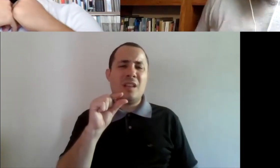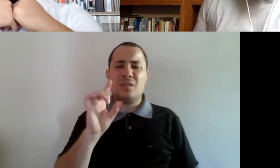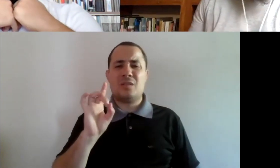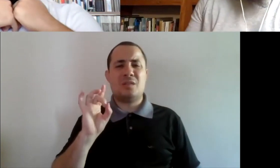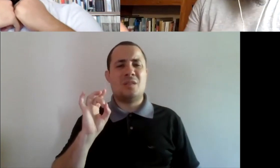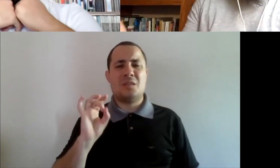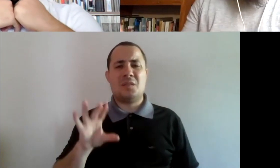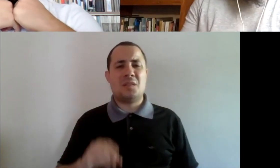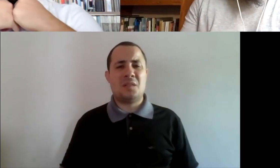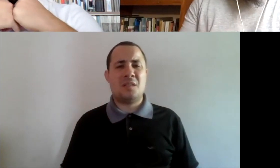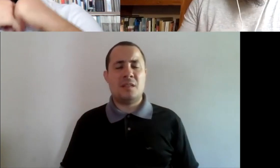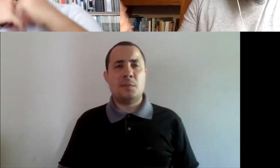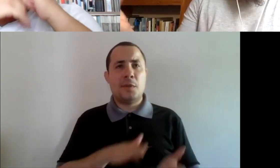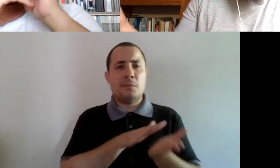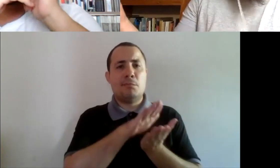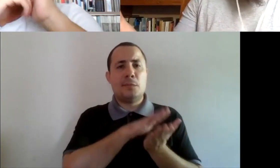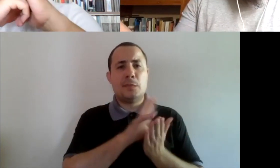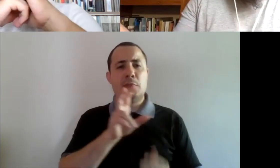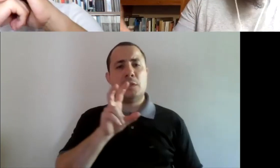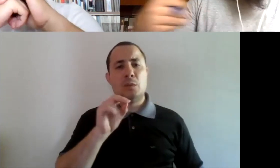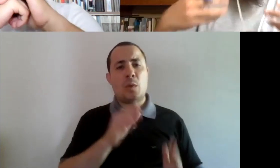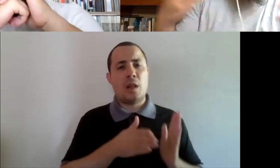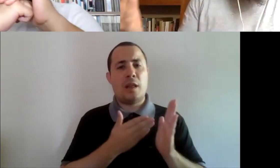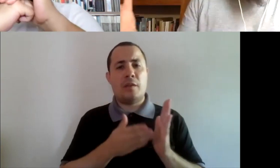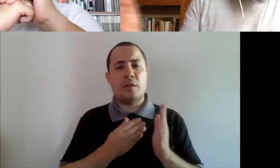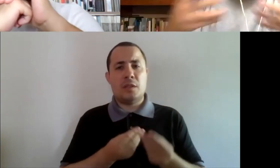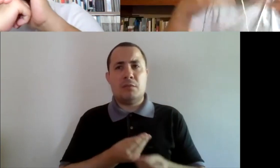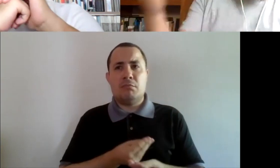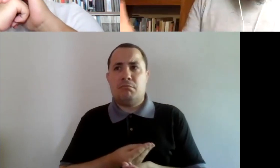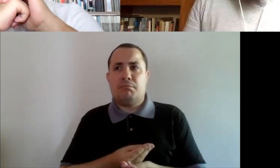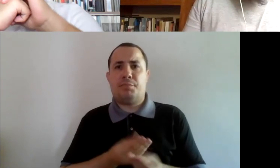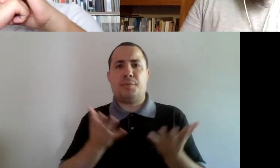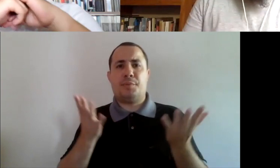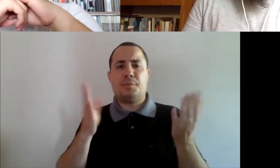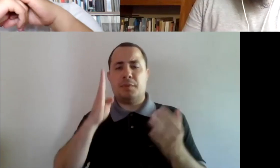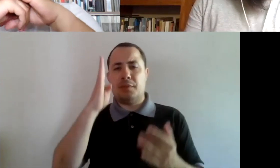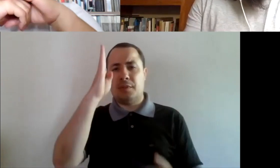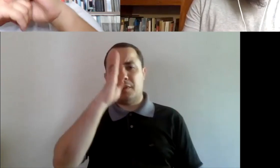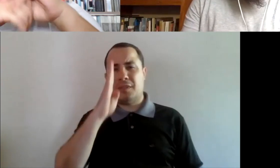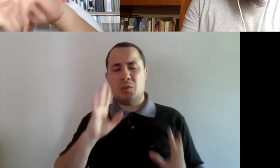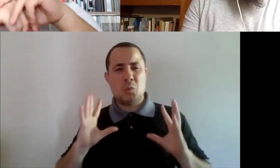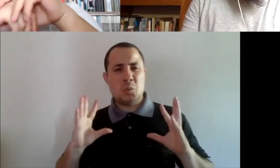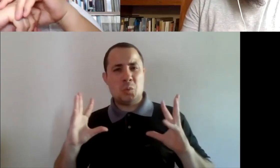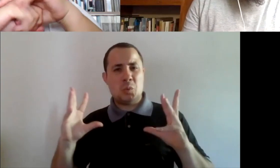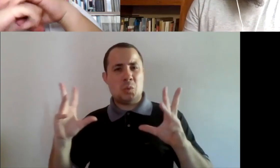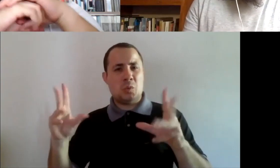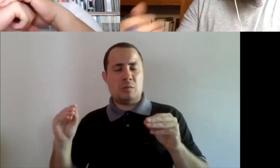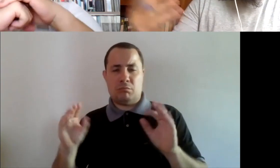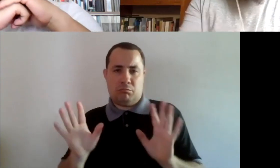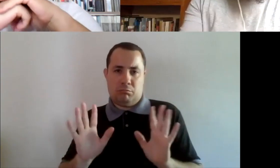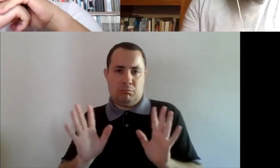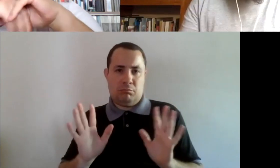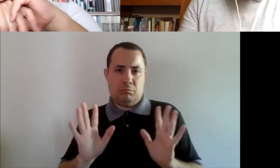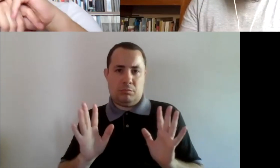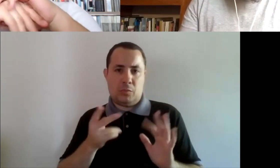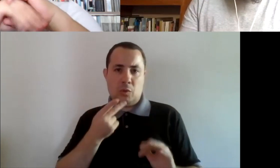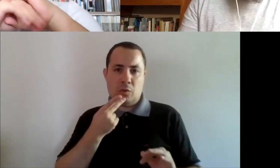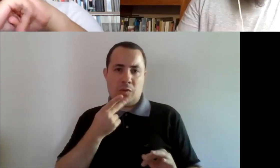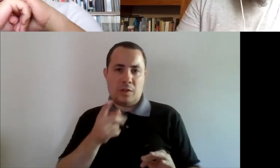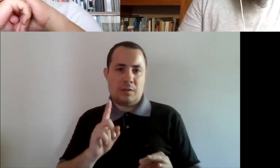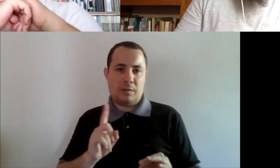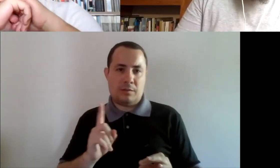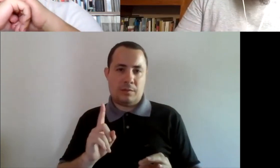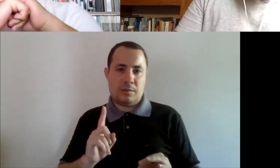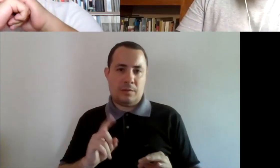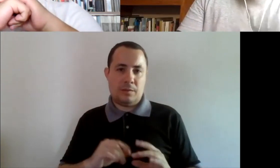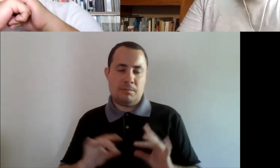que imprimiu 50 livros, distribuir livro para o Brasil, para todas as bibliotecas do Brasil, não é isso. Não tem como, né? Acaba os livros.